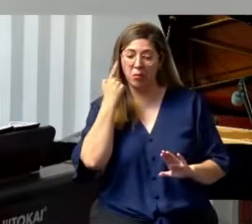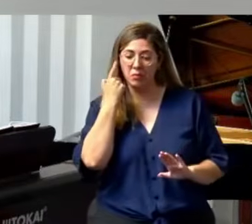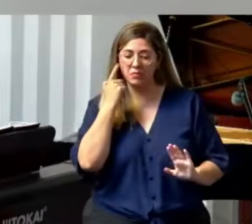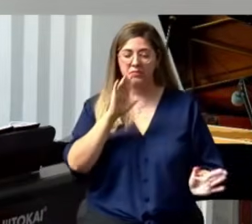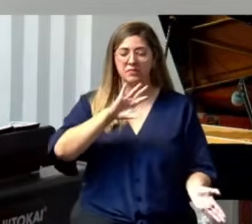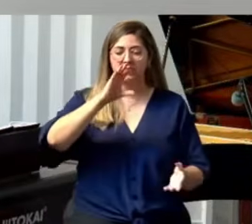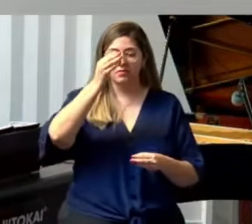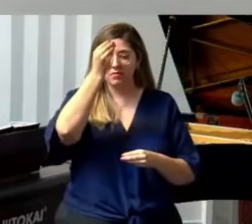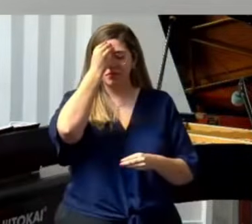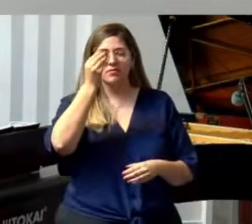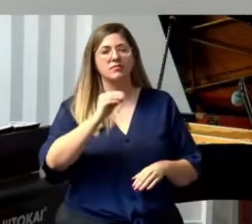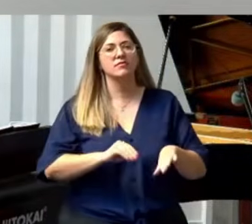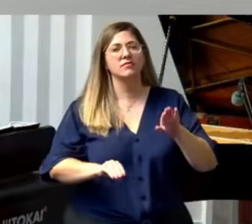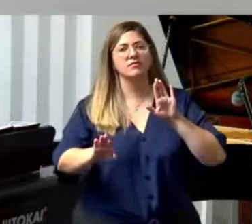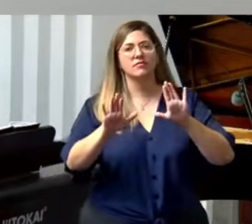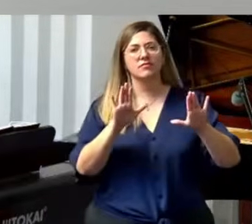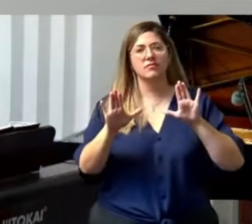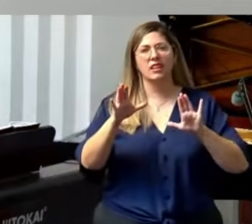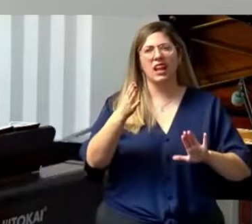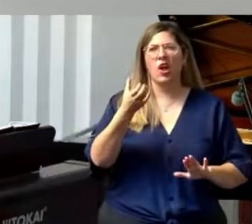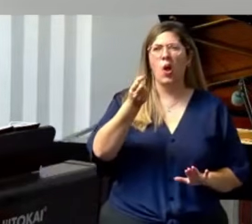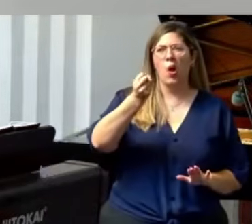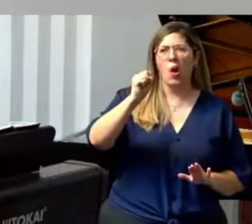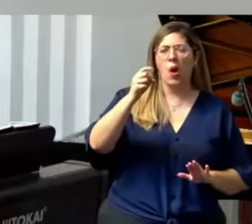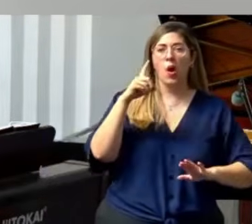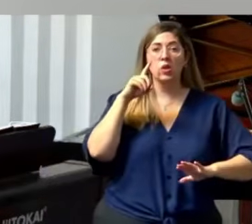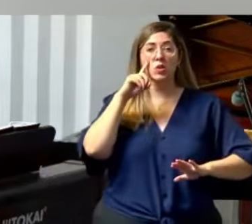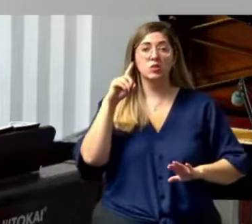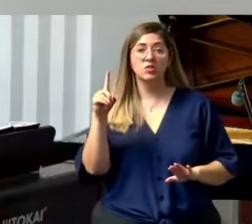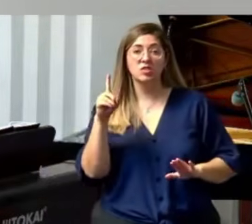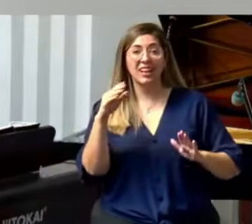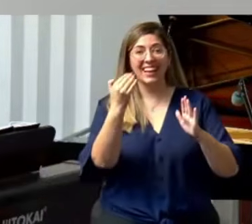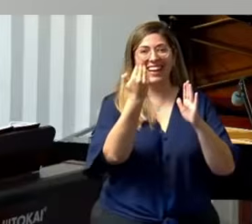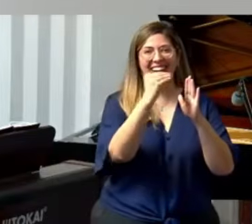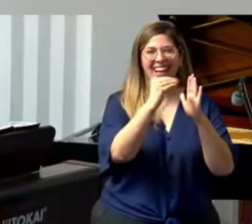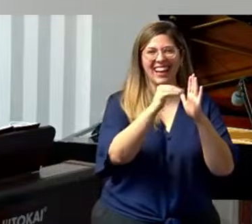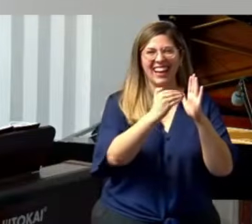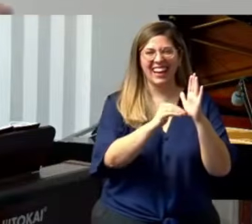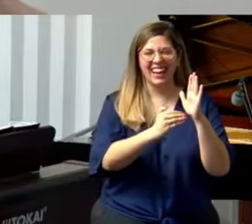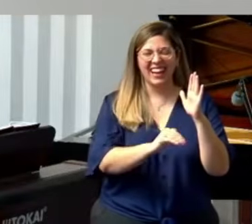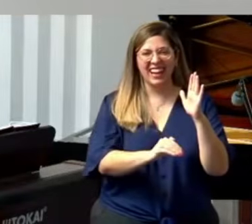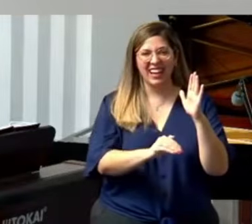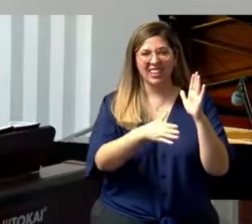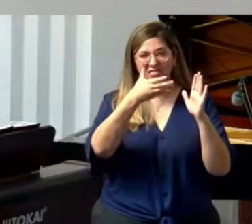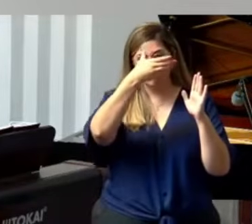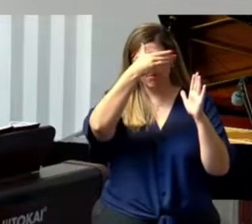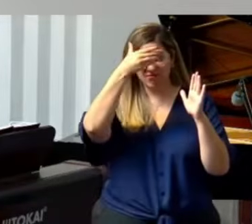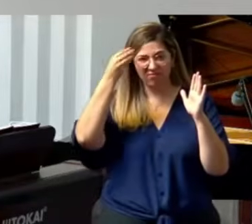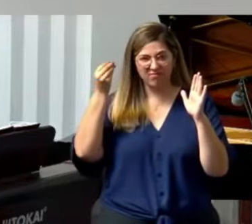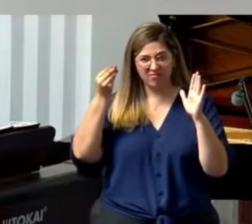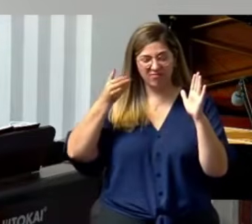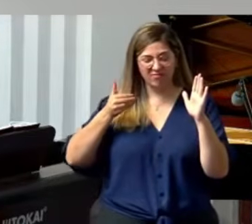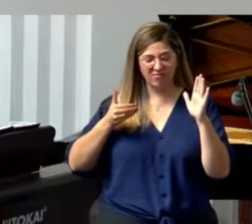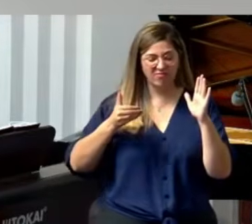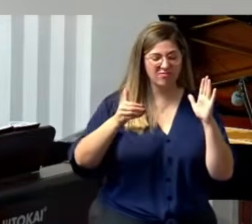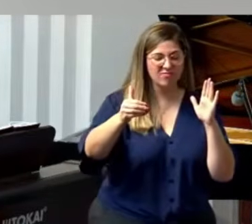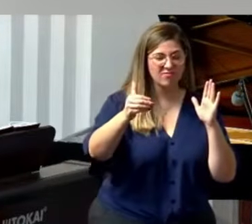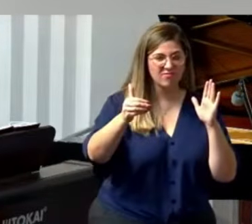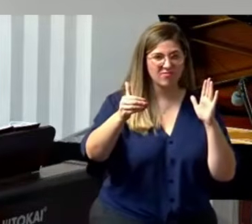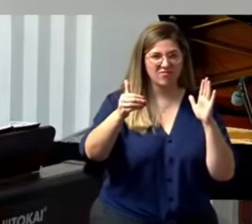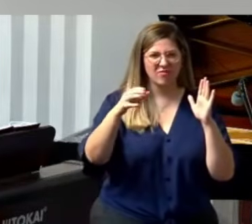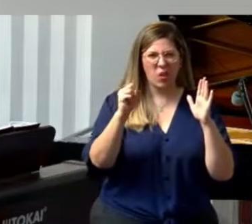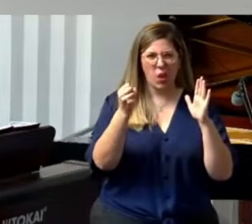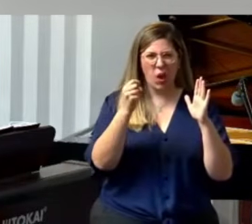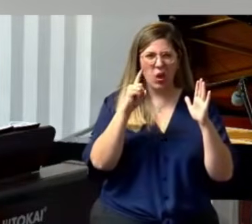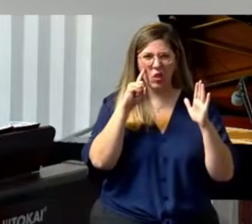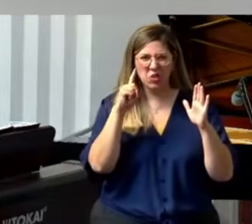8 dias de avançar aí com um projeto, esse projeto muitas vezes acaba sendo esquecido. Então, após 8 dias,